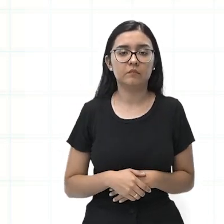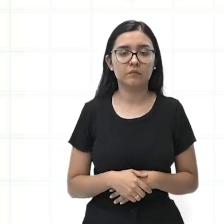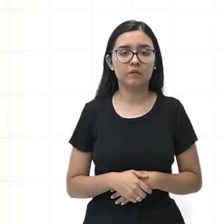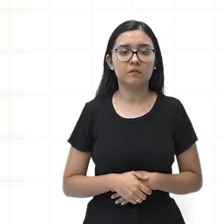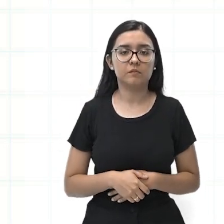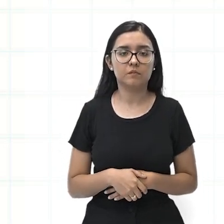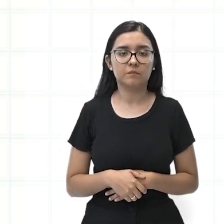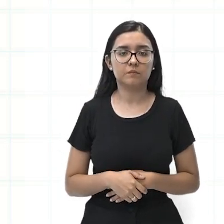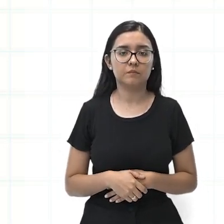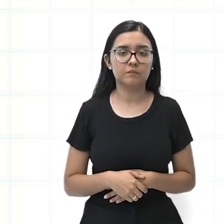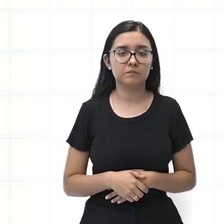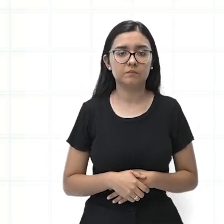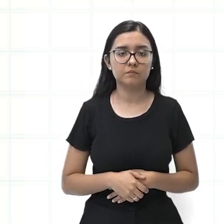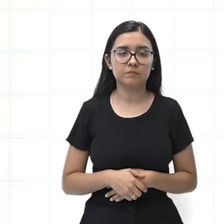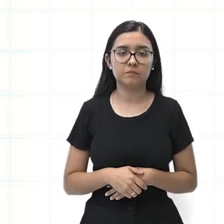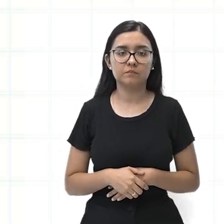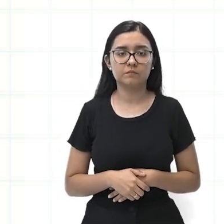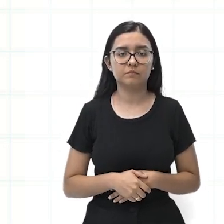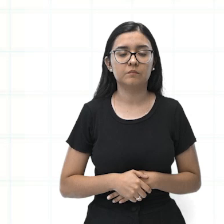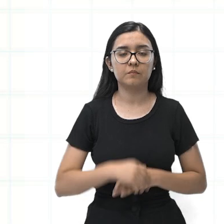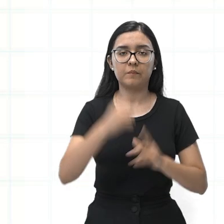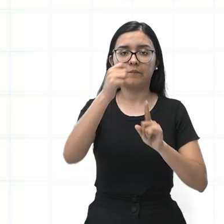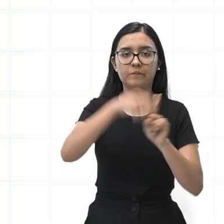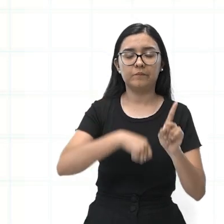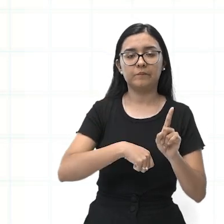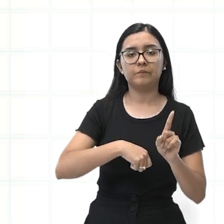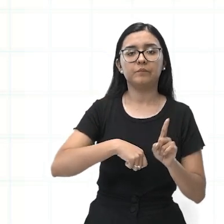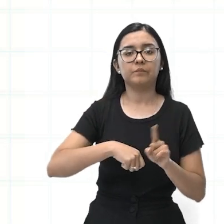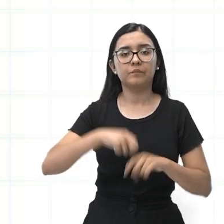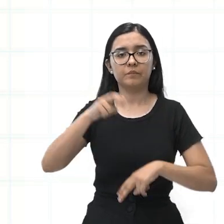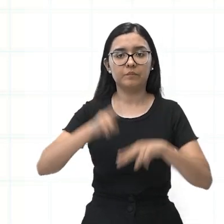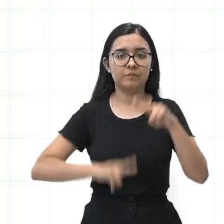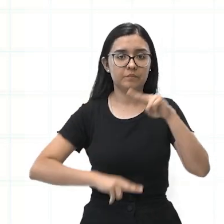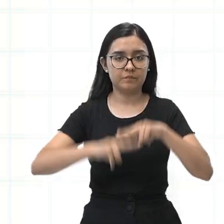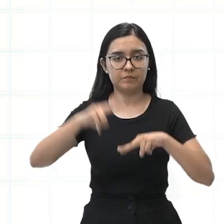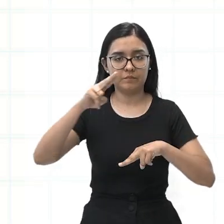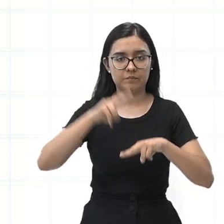I was born on June, em junho,